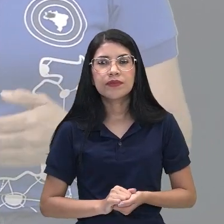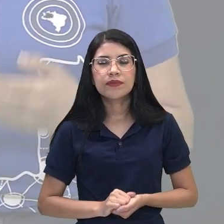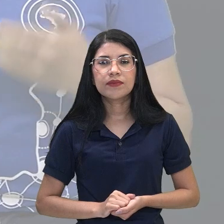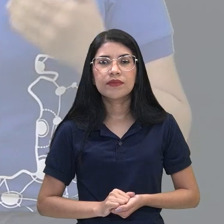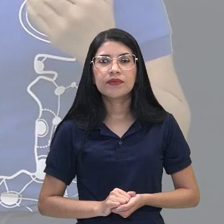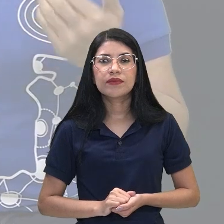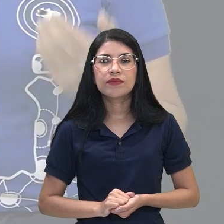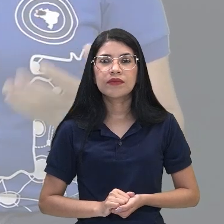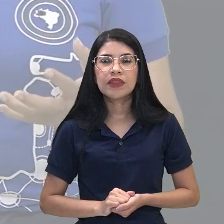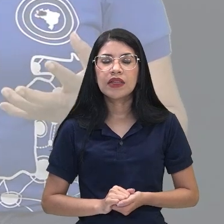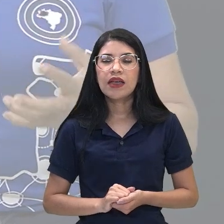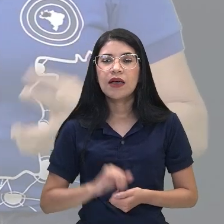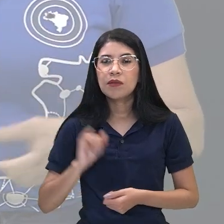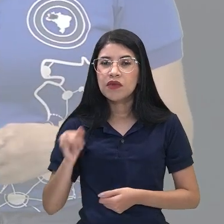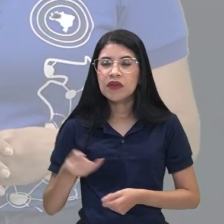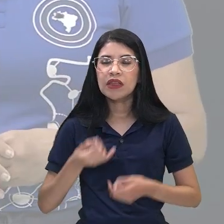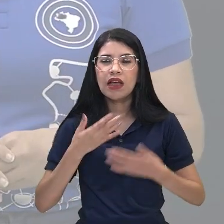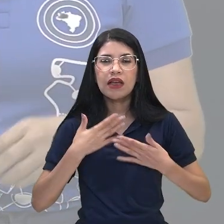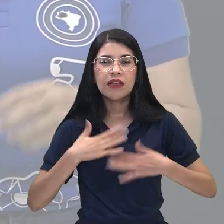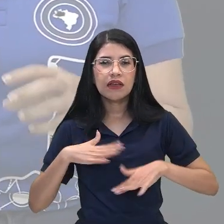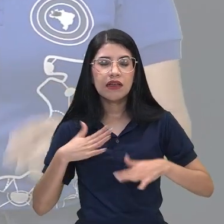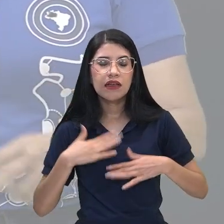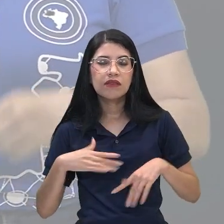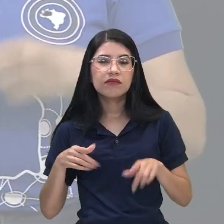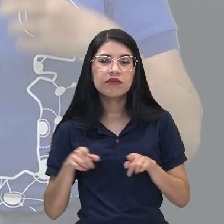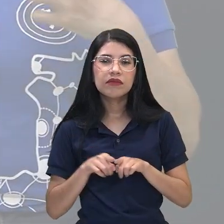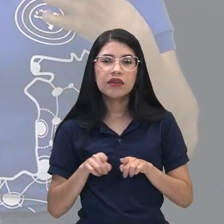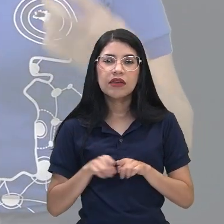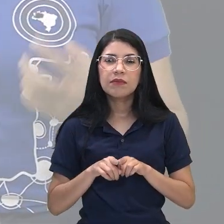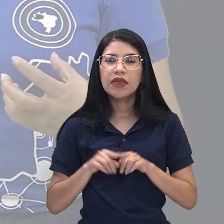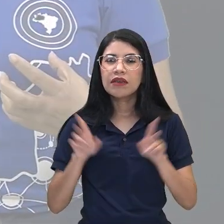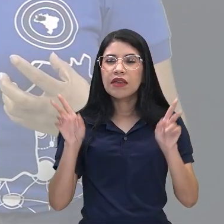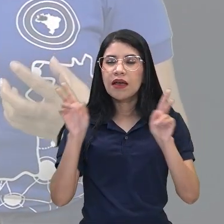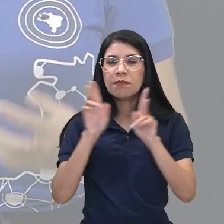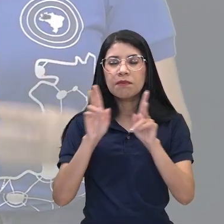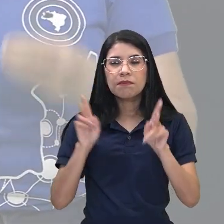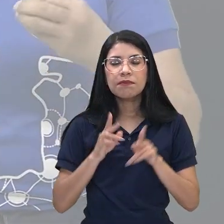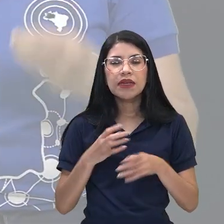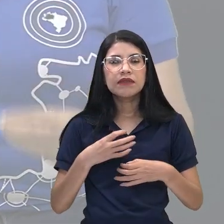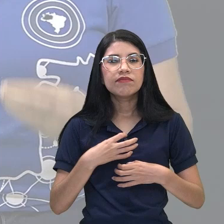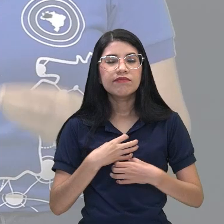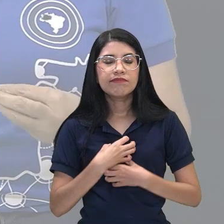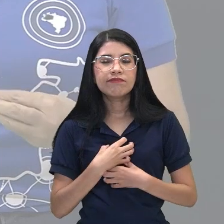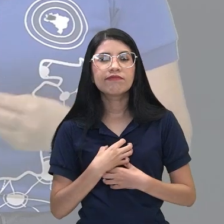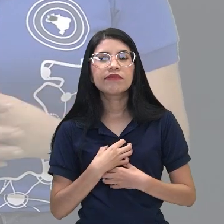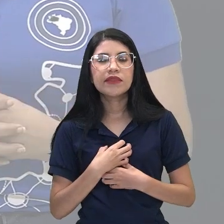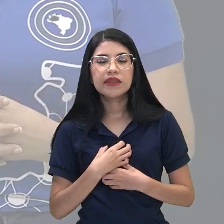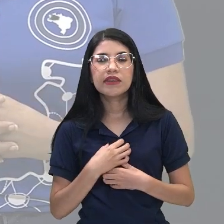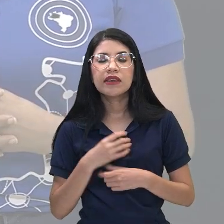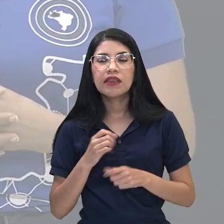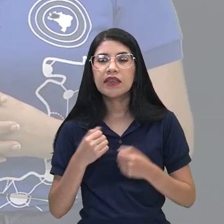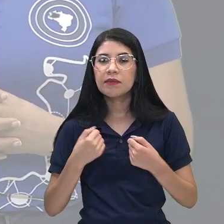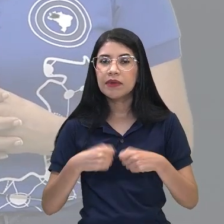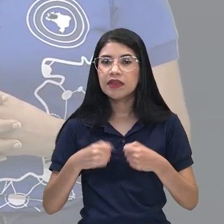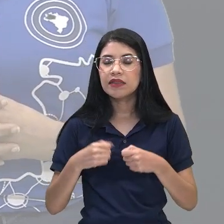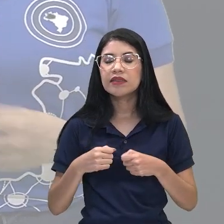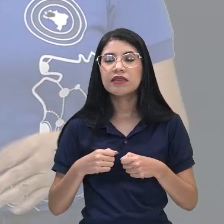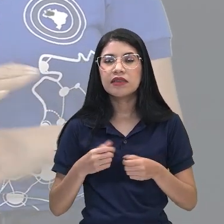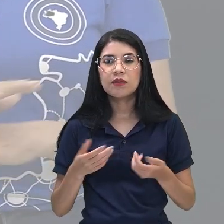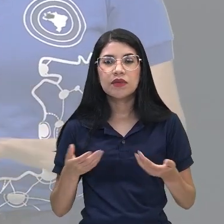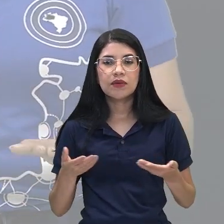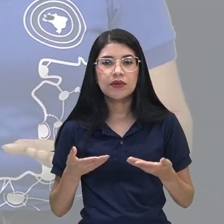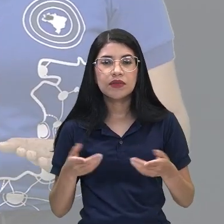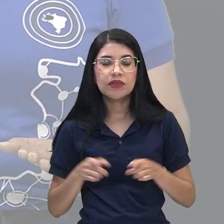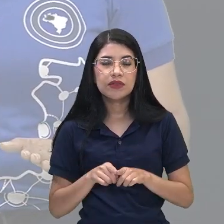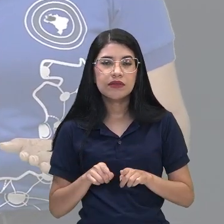com aquela tranquilidade, aquela paz de espírito, que é isso que nós precisamos, e